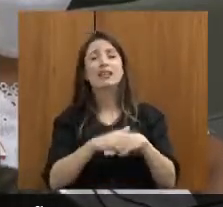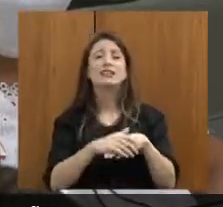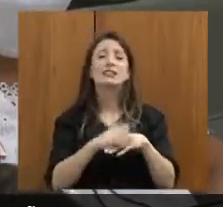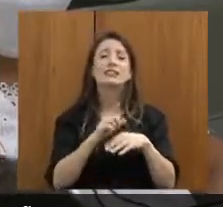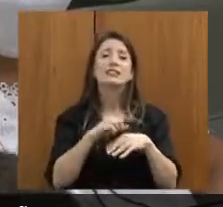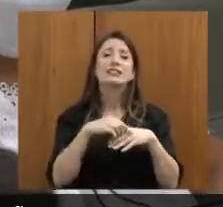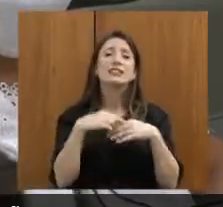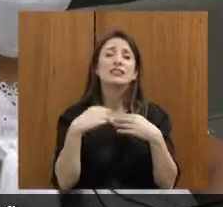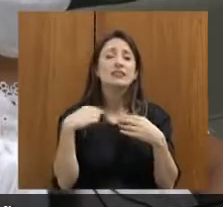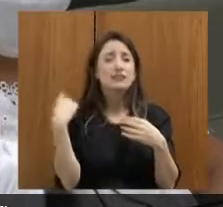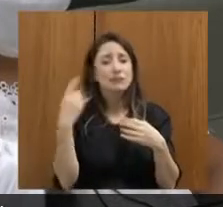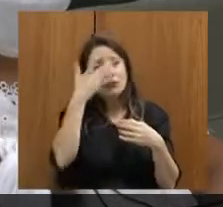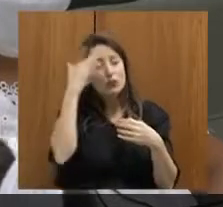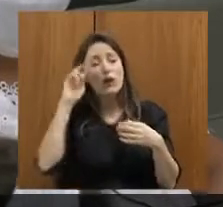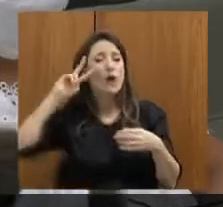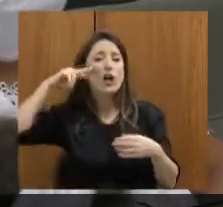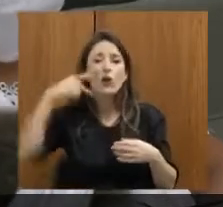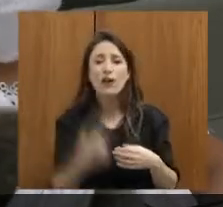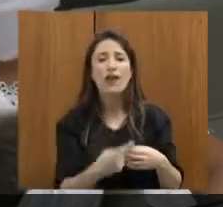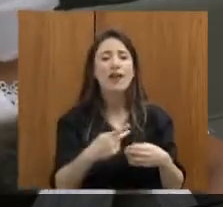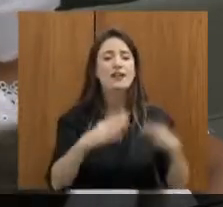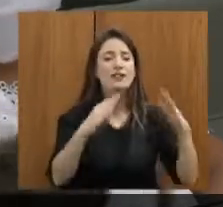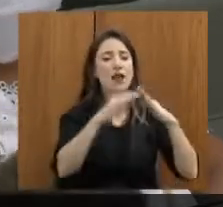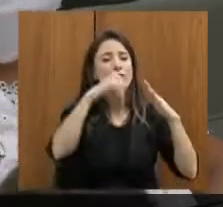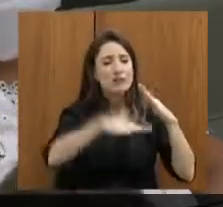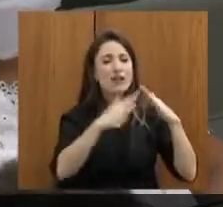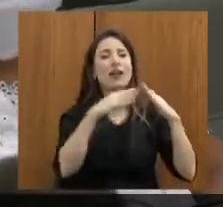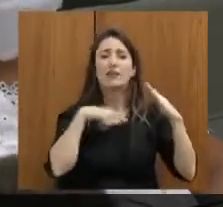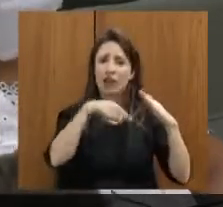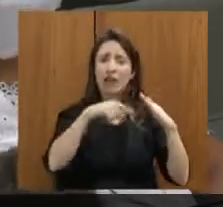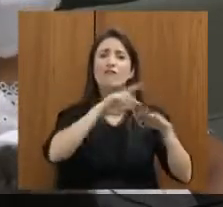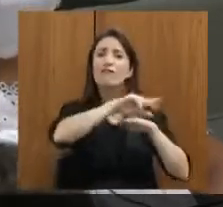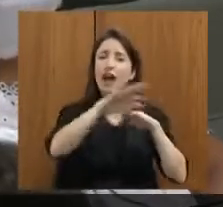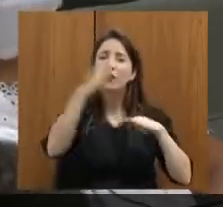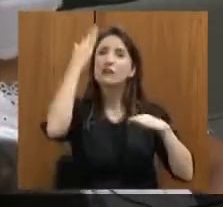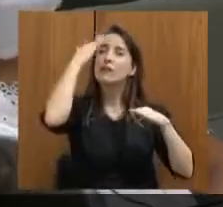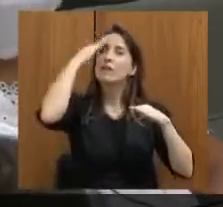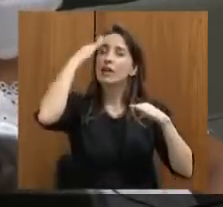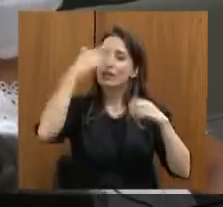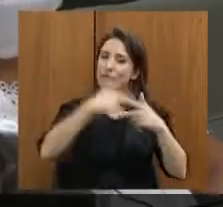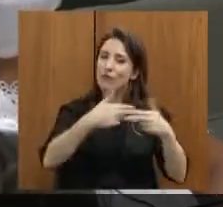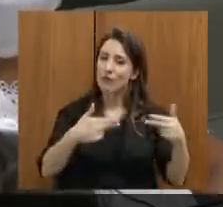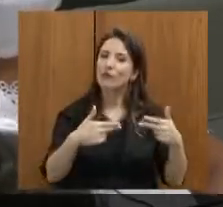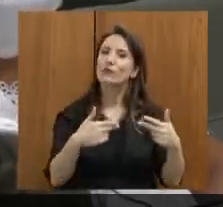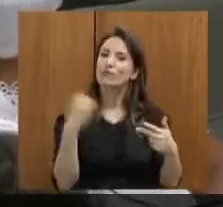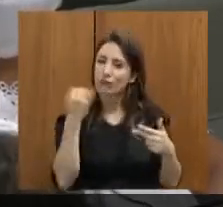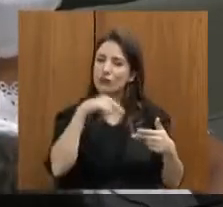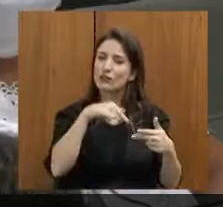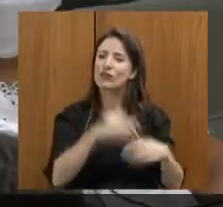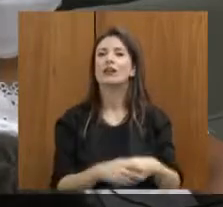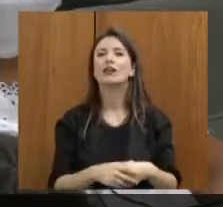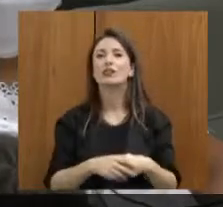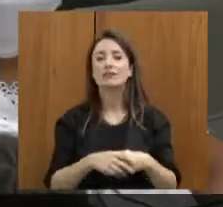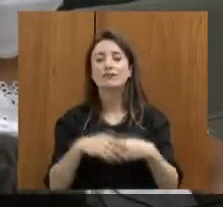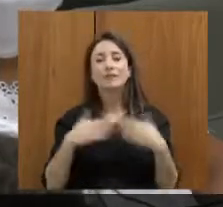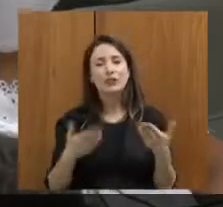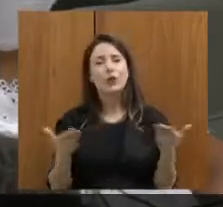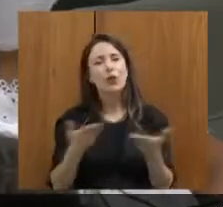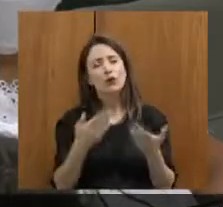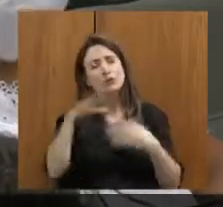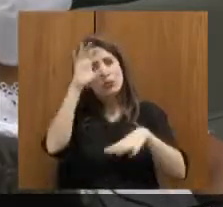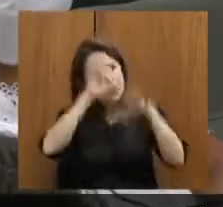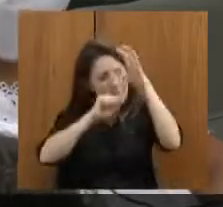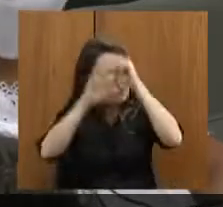foi uma parizatto gigantesco que eu tive no dia de hoje com certeza você mais forte você uma